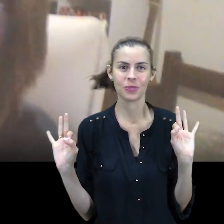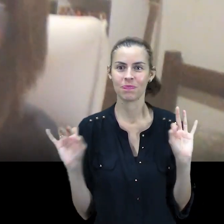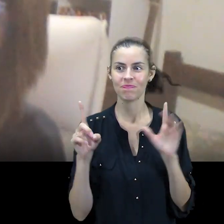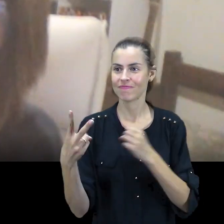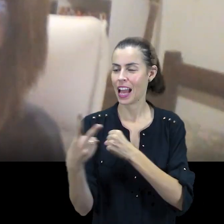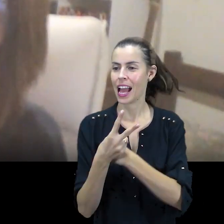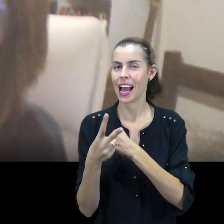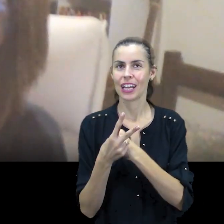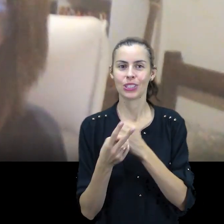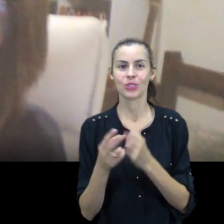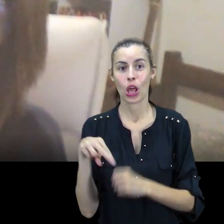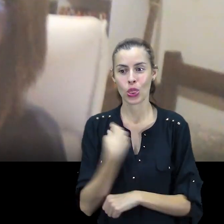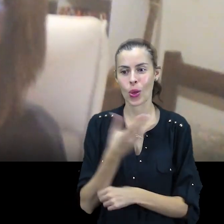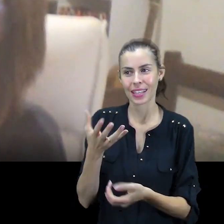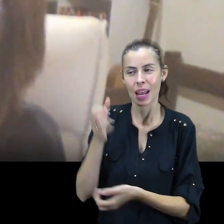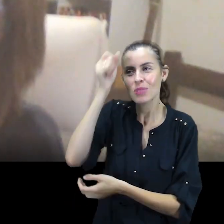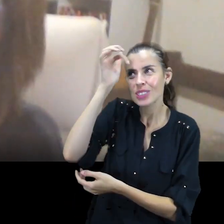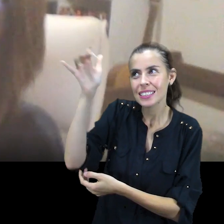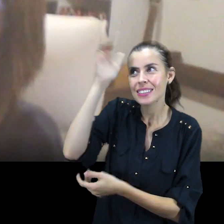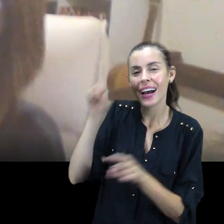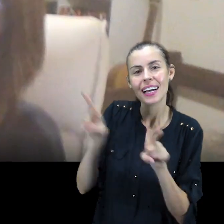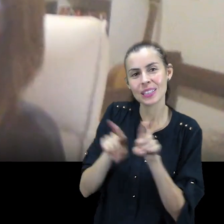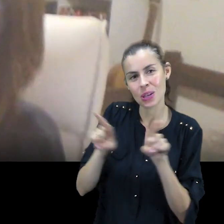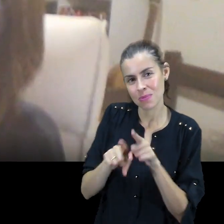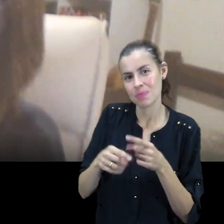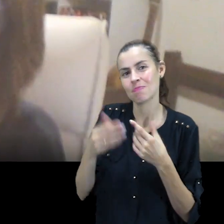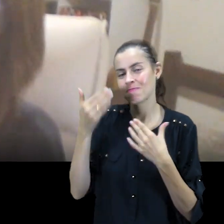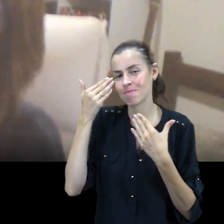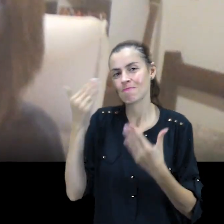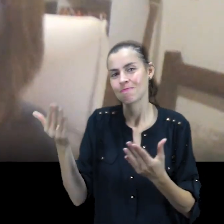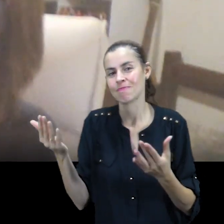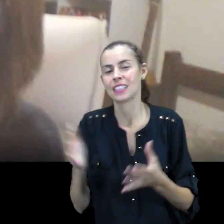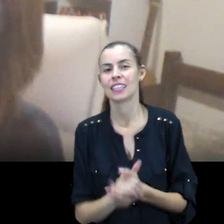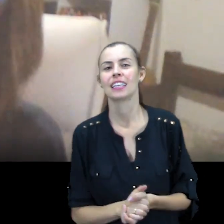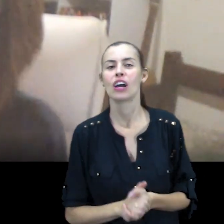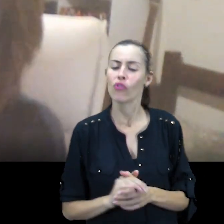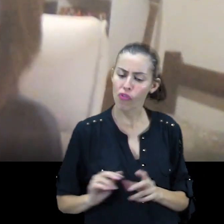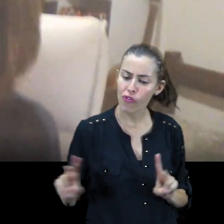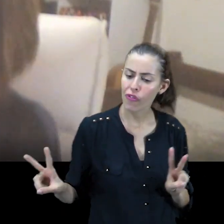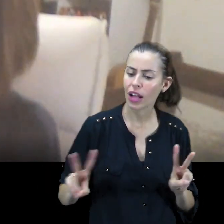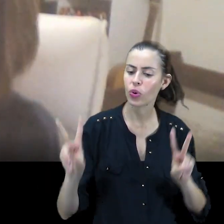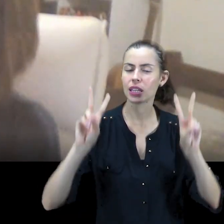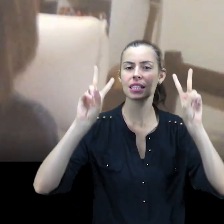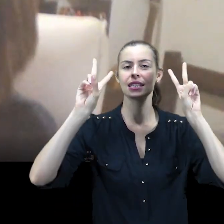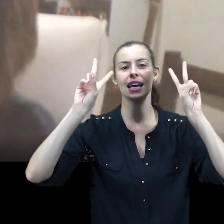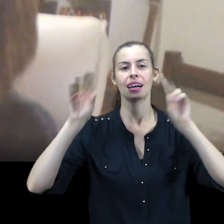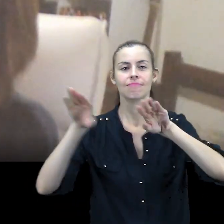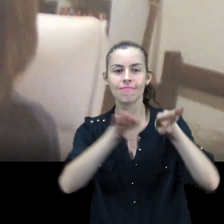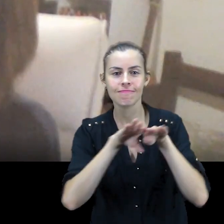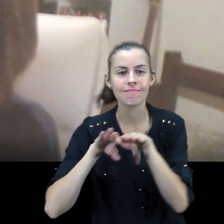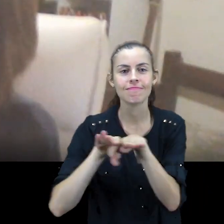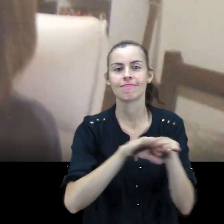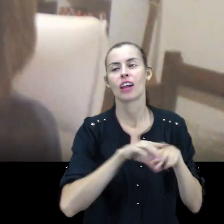um valor comum e vocês, como universidade, trouxeram para mais perto essa possibilidade do sonho